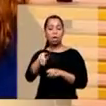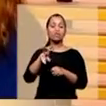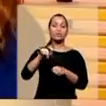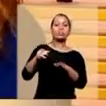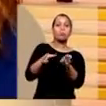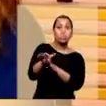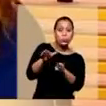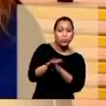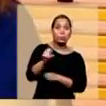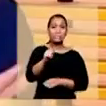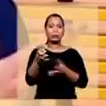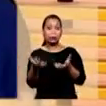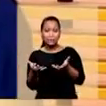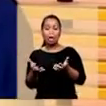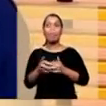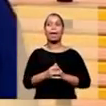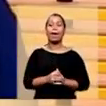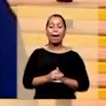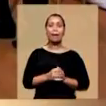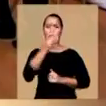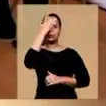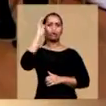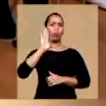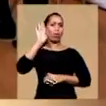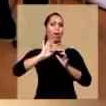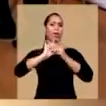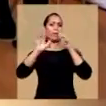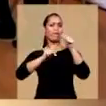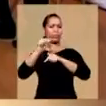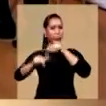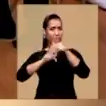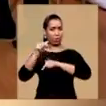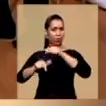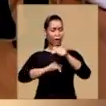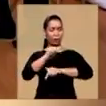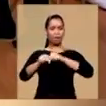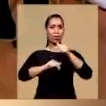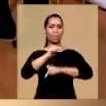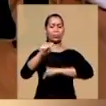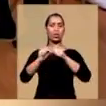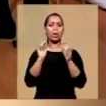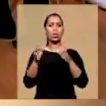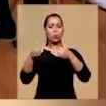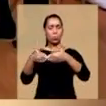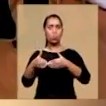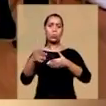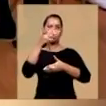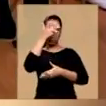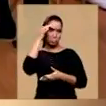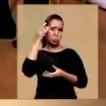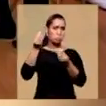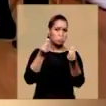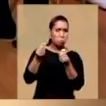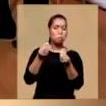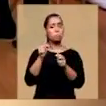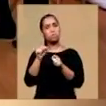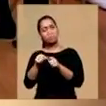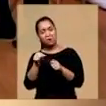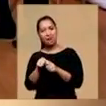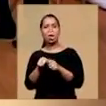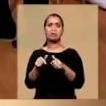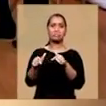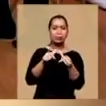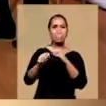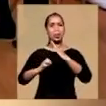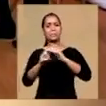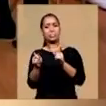serão orientadas, se ela quiser virar um autônomo, um microempreendedor individual, um microempreendedor, como que eu faço? Vai